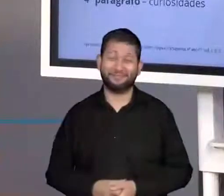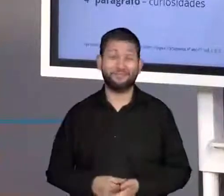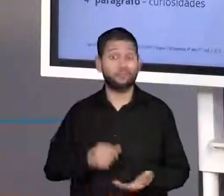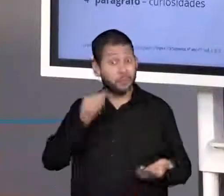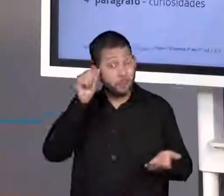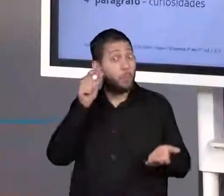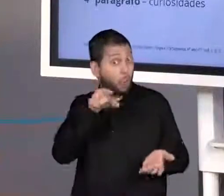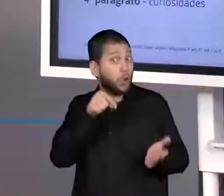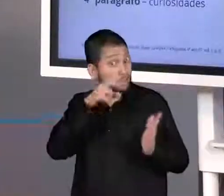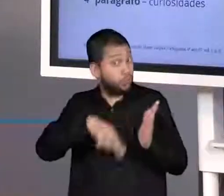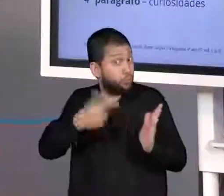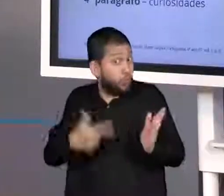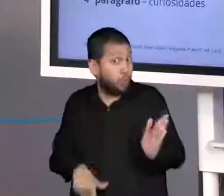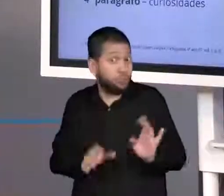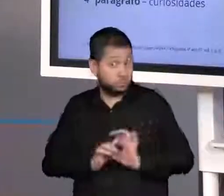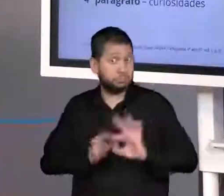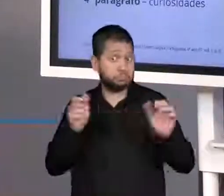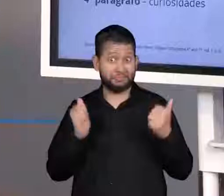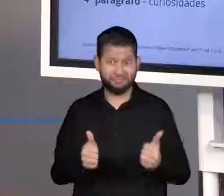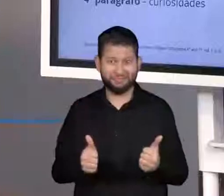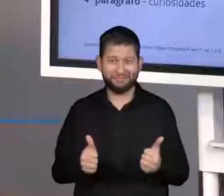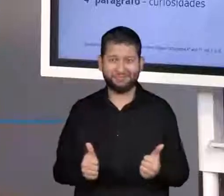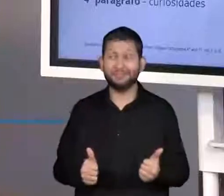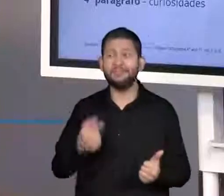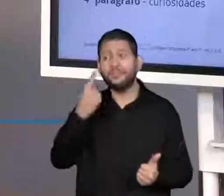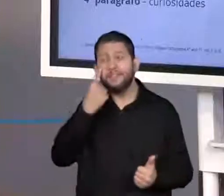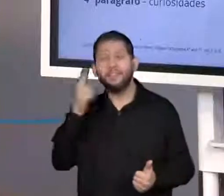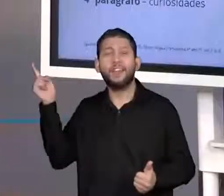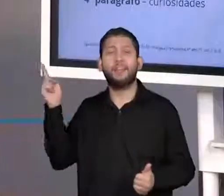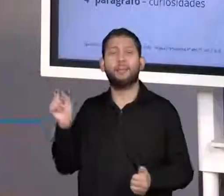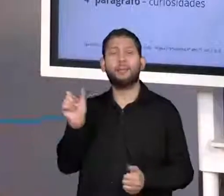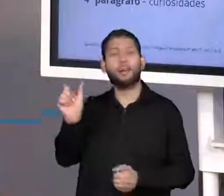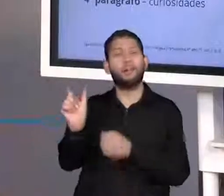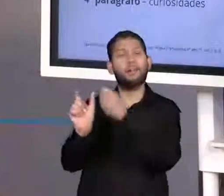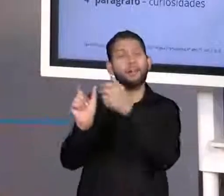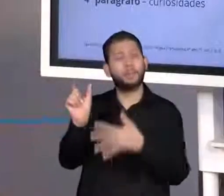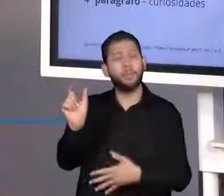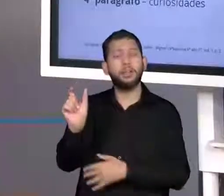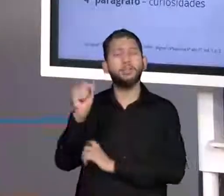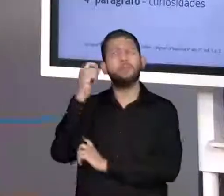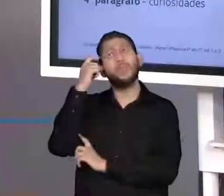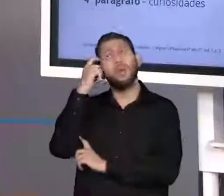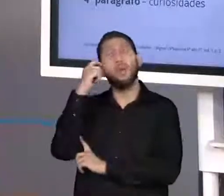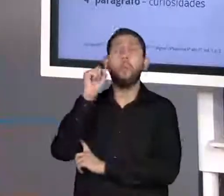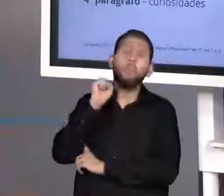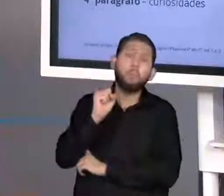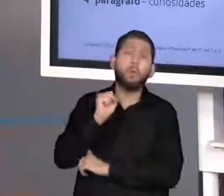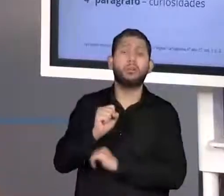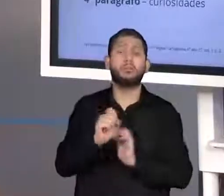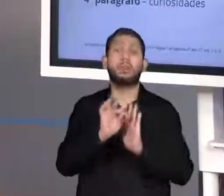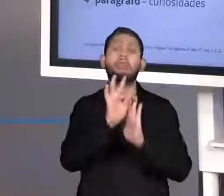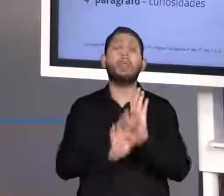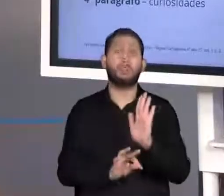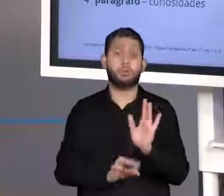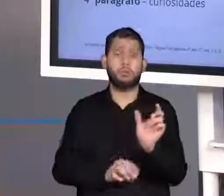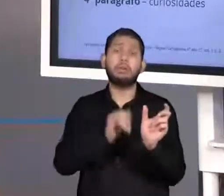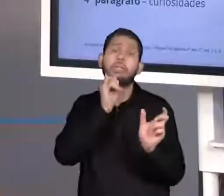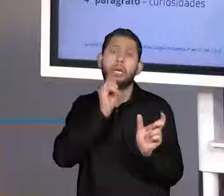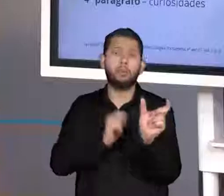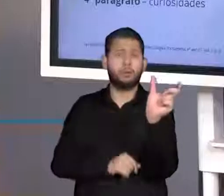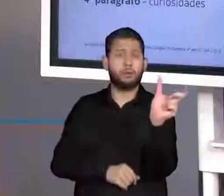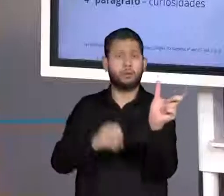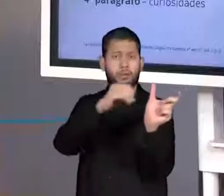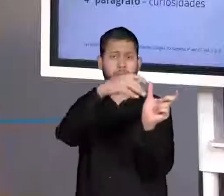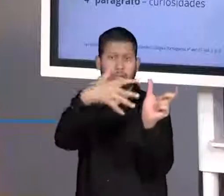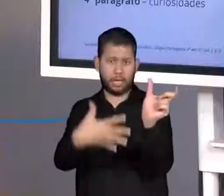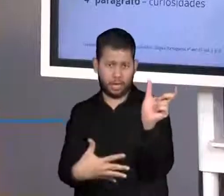bom, pessoal? Então, vai fazendo esse verbete aí. Lembrando que esse verbete pode ser tanto em texto corrido,